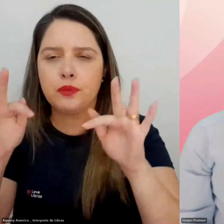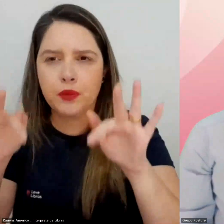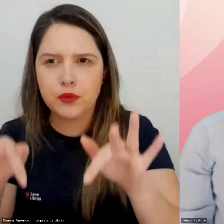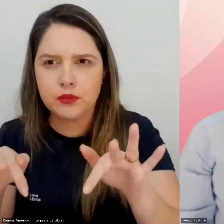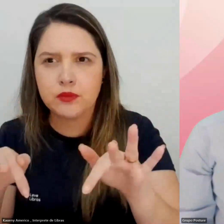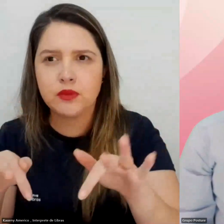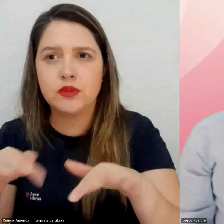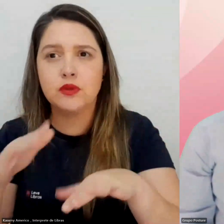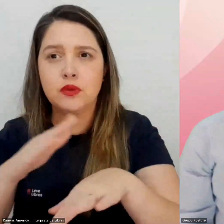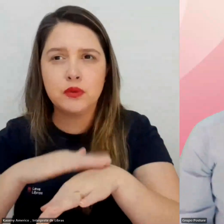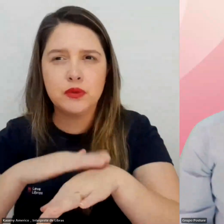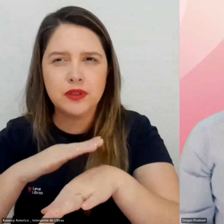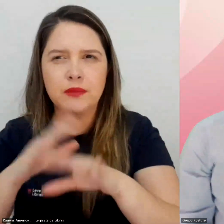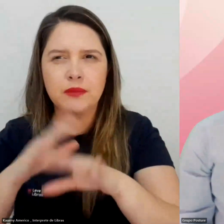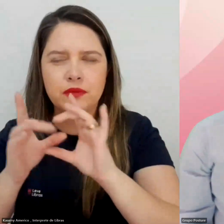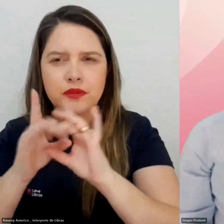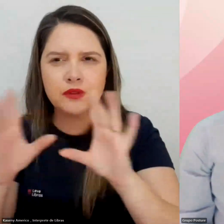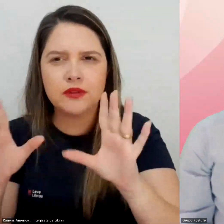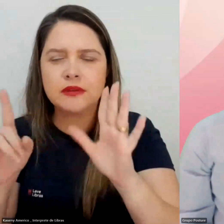disponível para fazer perguntas.